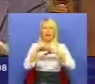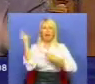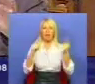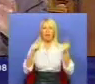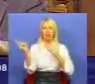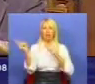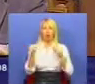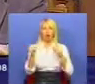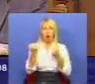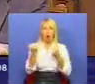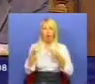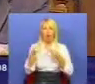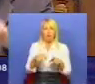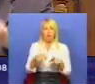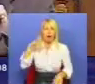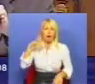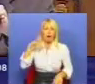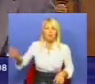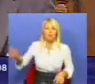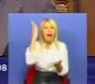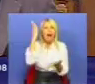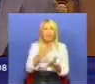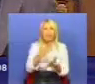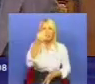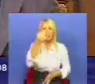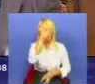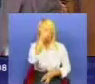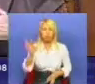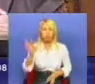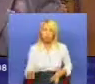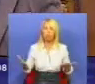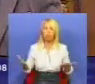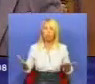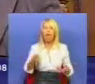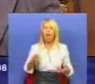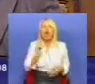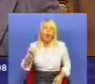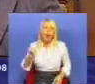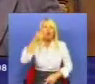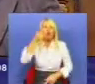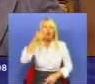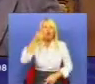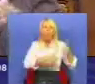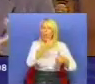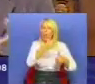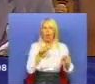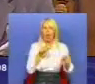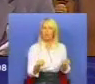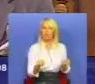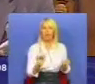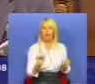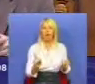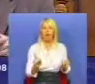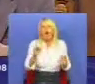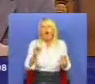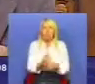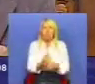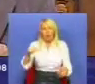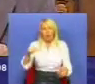nacionais, até 50%, em nome não da concorrência, porque será uma única